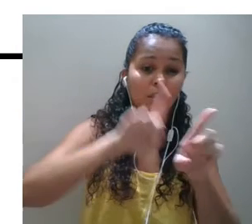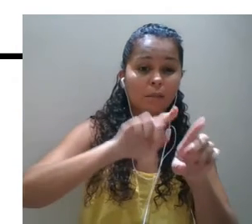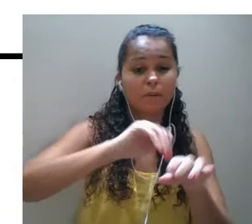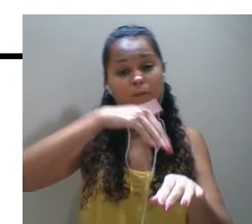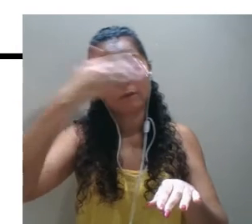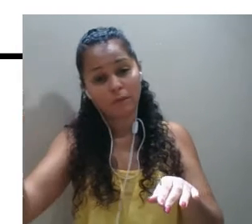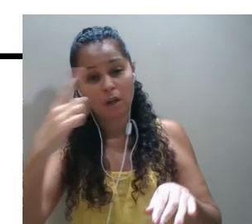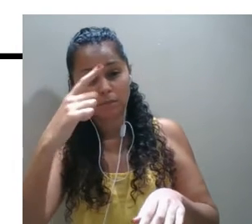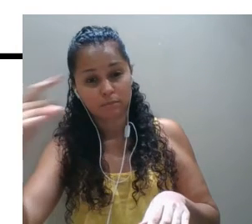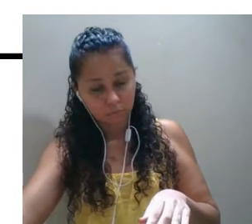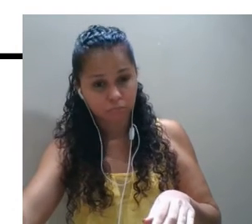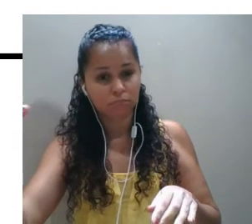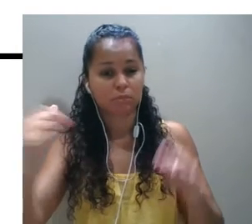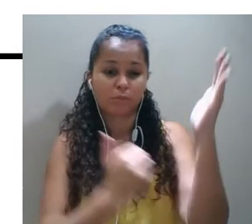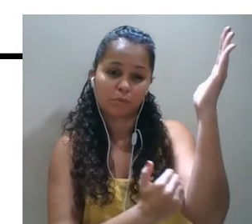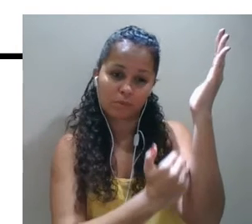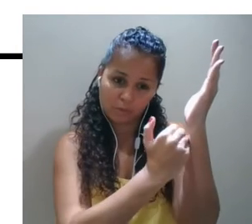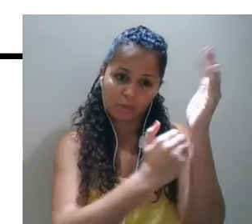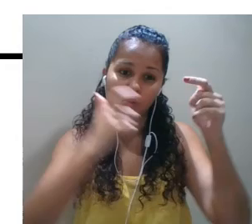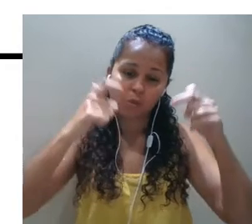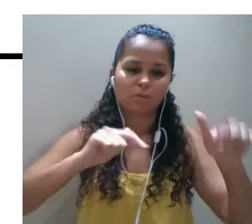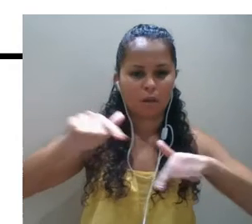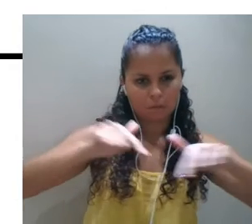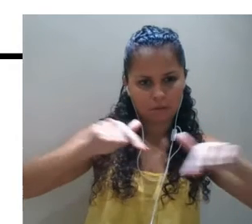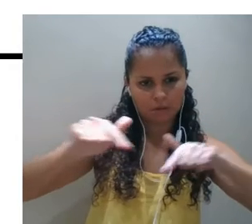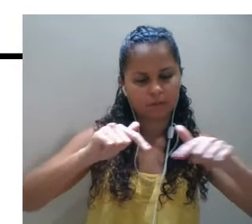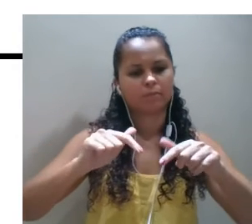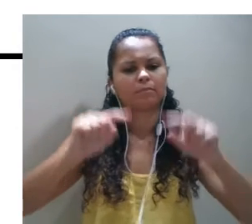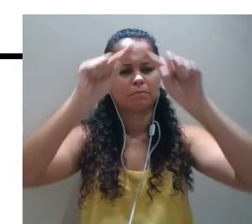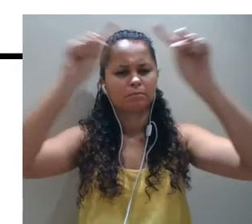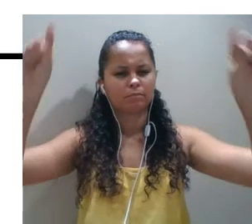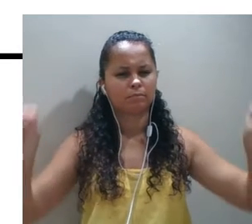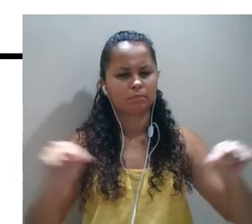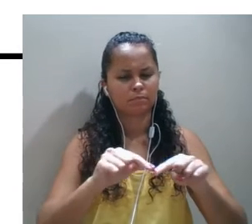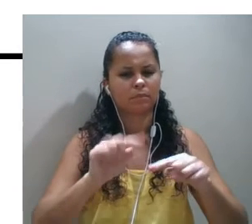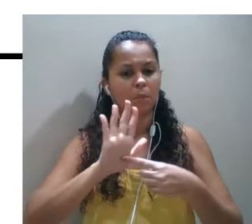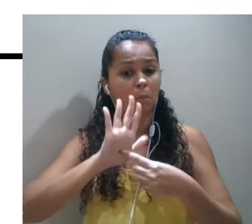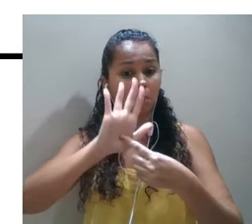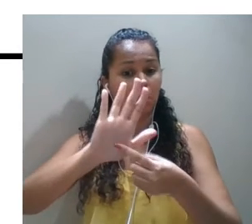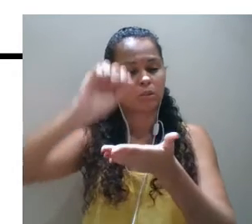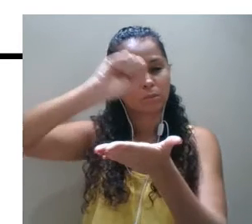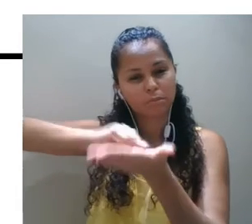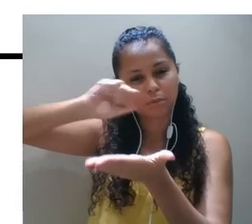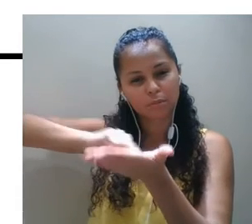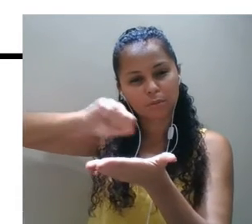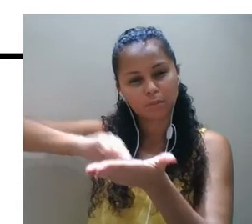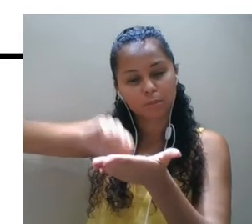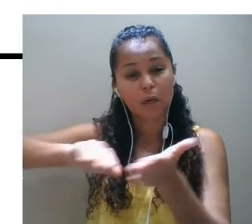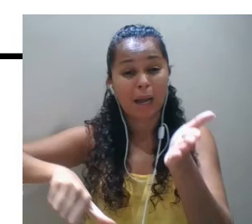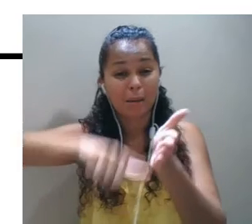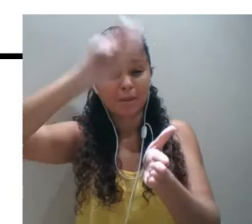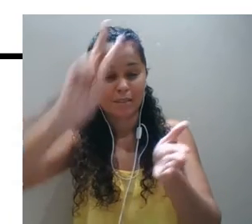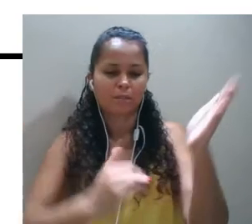em cada um dos andares do edifício onde ele trabalha. O quadro apresenta os registros do ascensorista durante a primeira subida